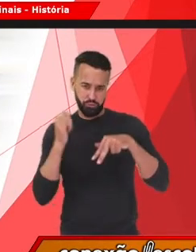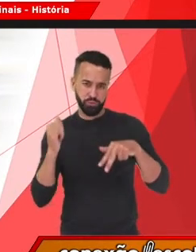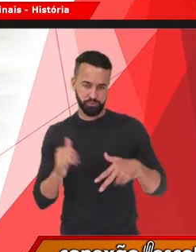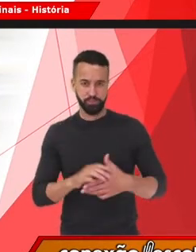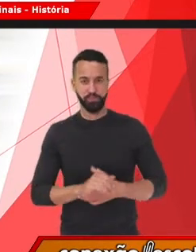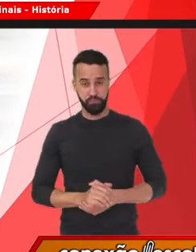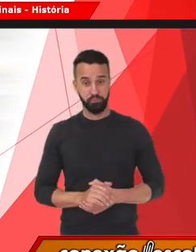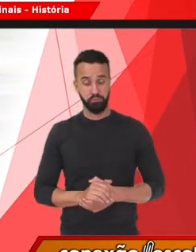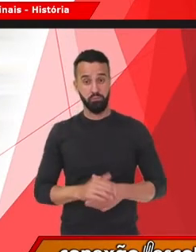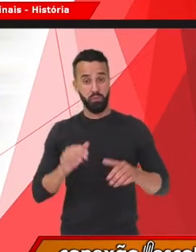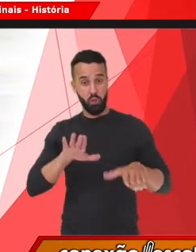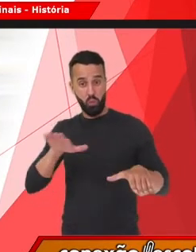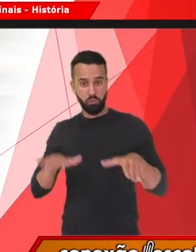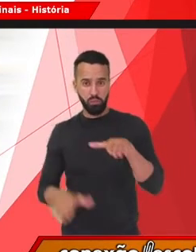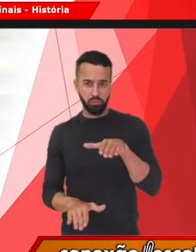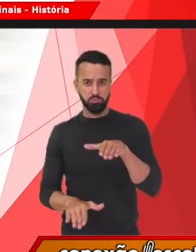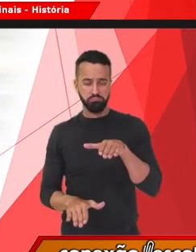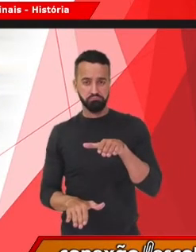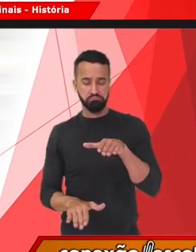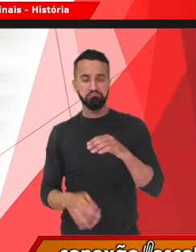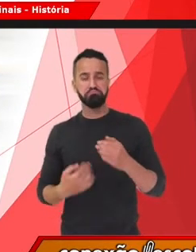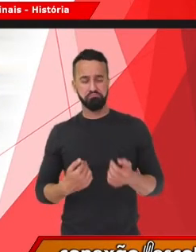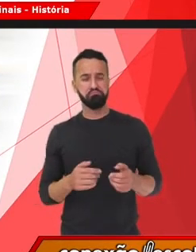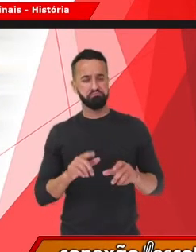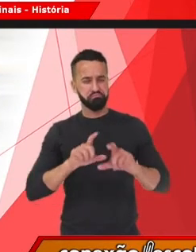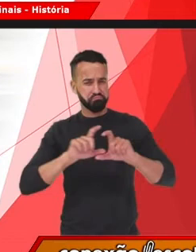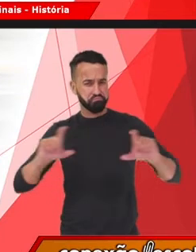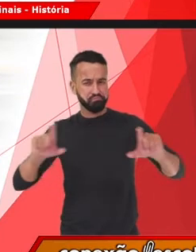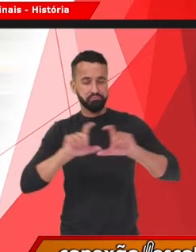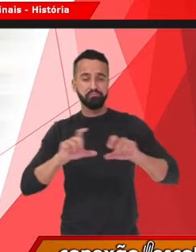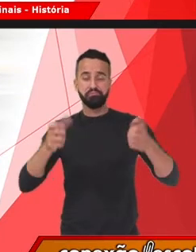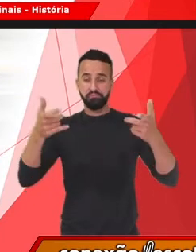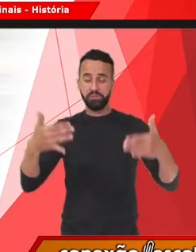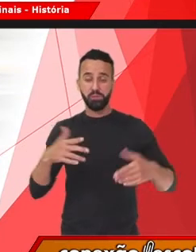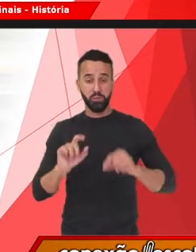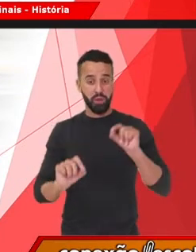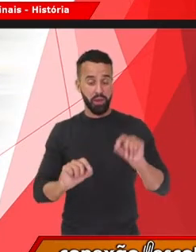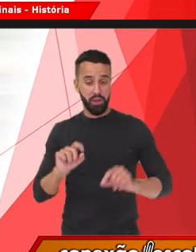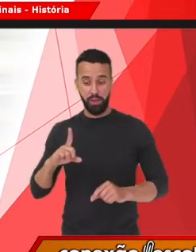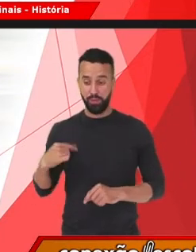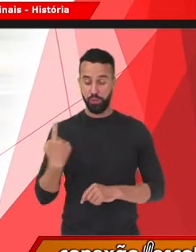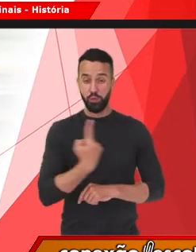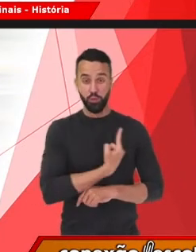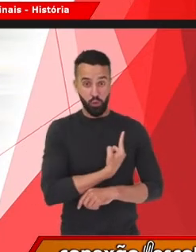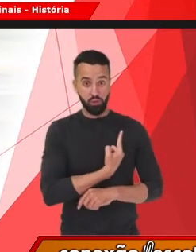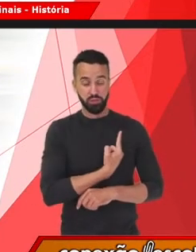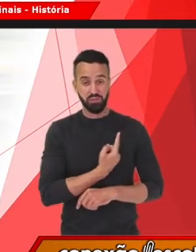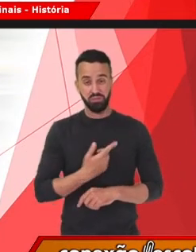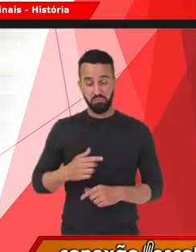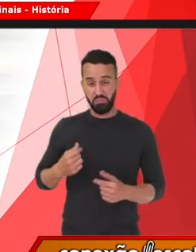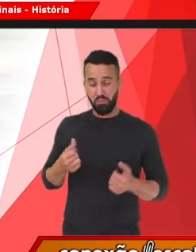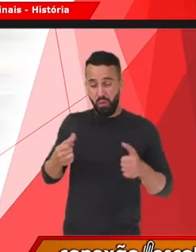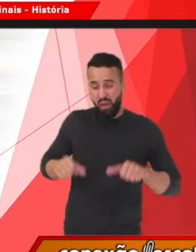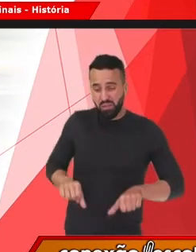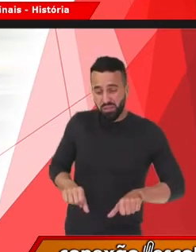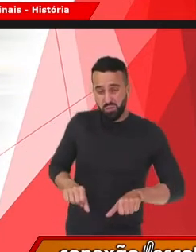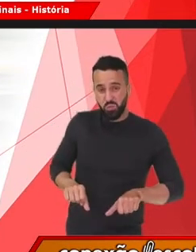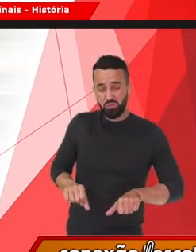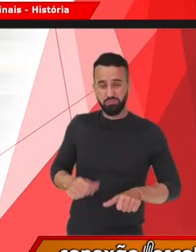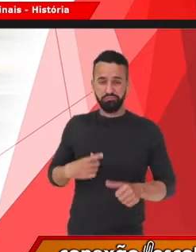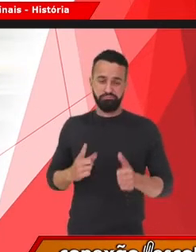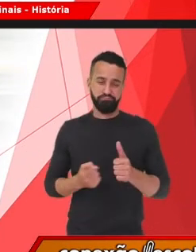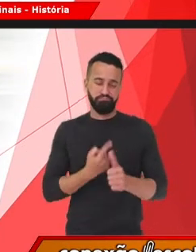da desigualdade, como a própria letra traz, nós estamos entre os péssimos primeiros. Em